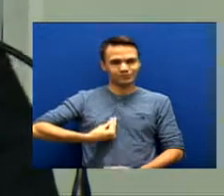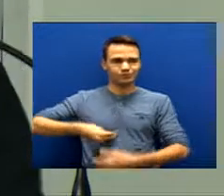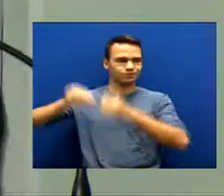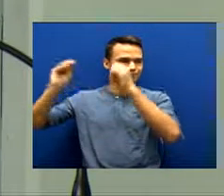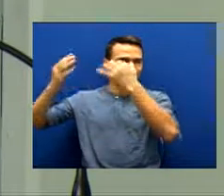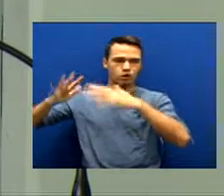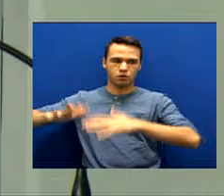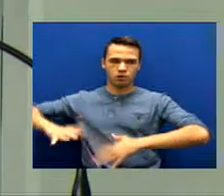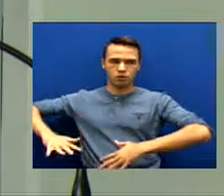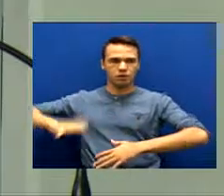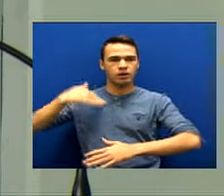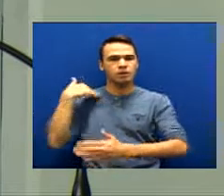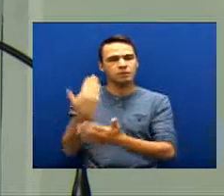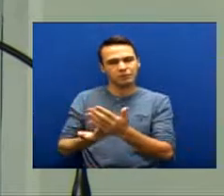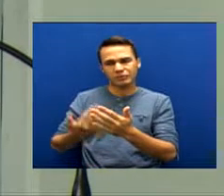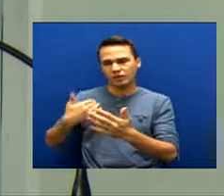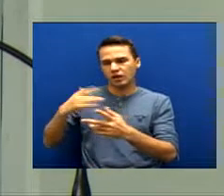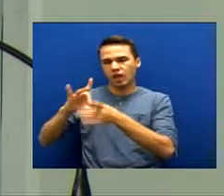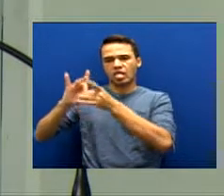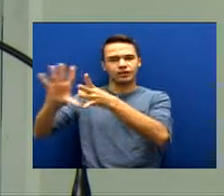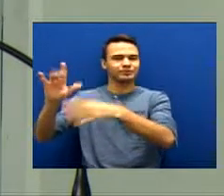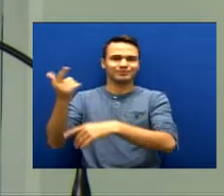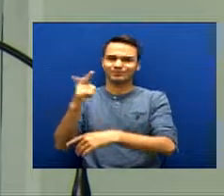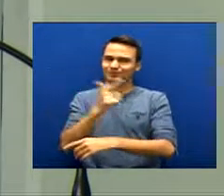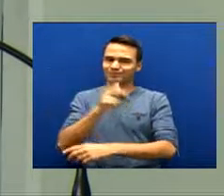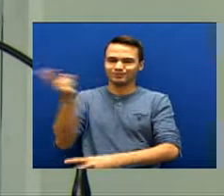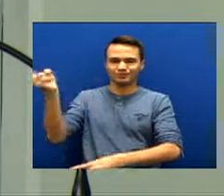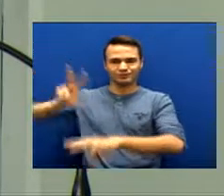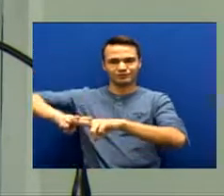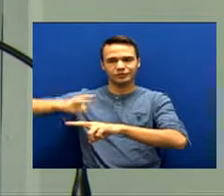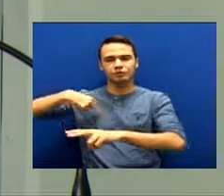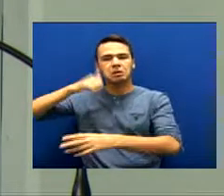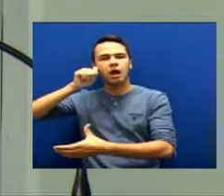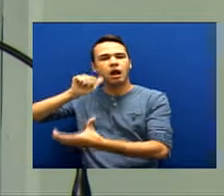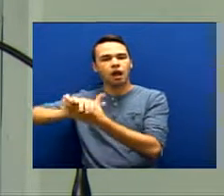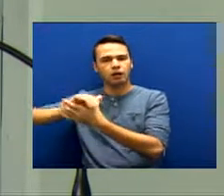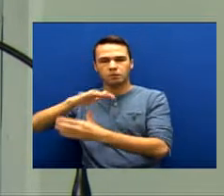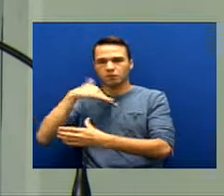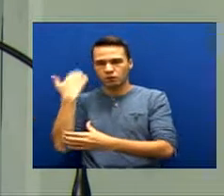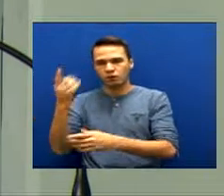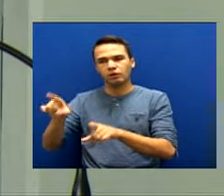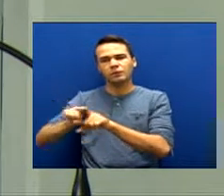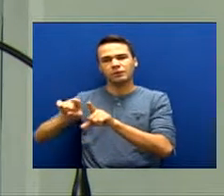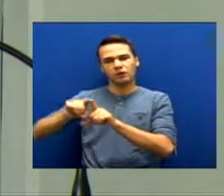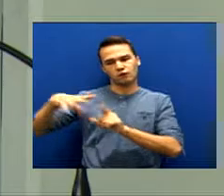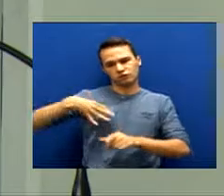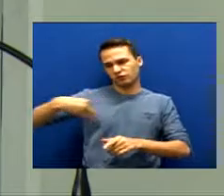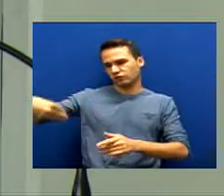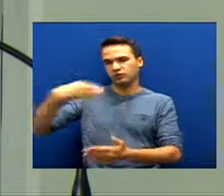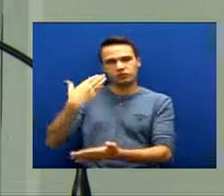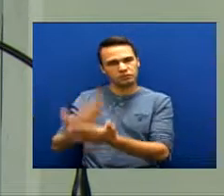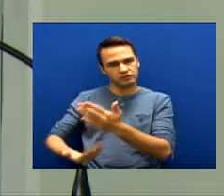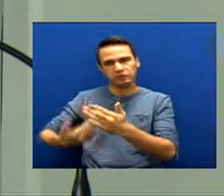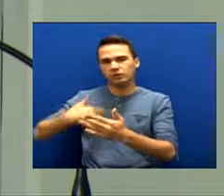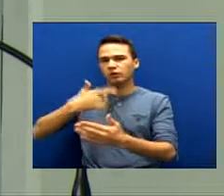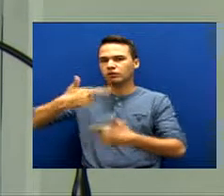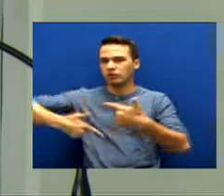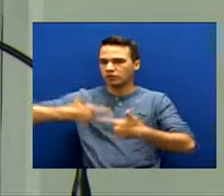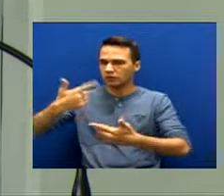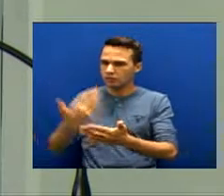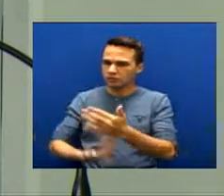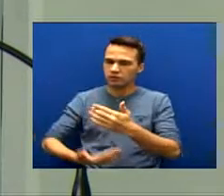uma rebelião, e nós sempre mantemos algumas bíblias na biblioteca, e naquele dia eu fui repor as bíblias que